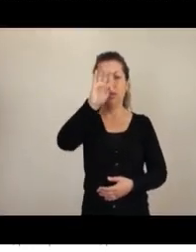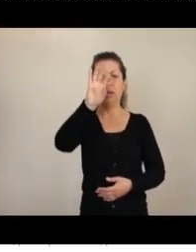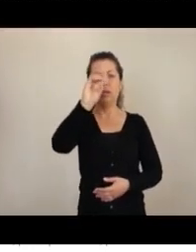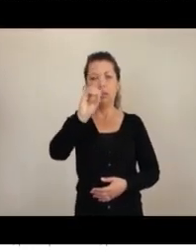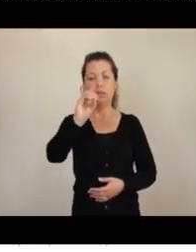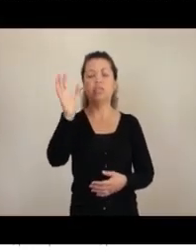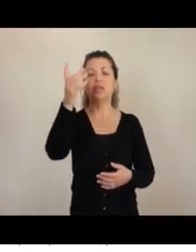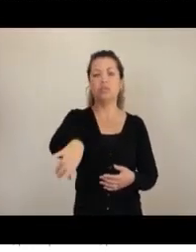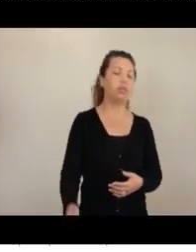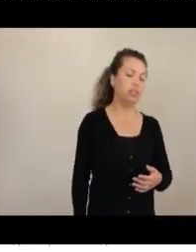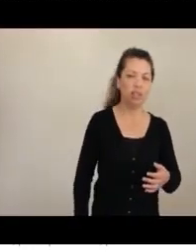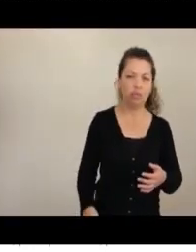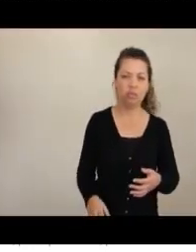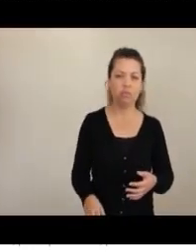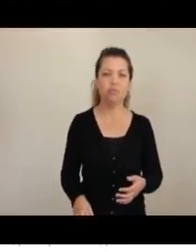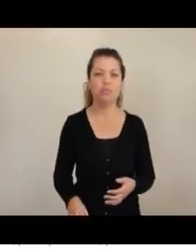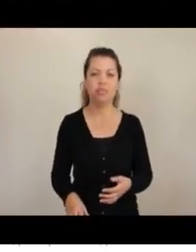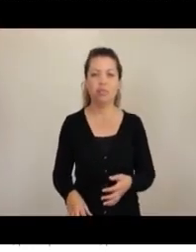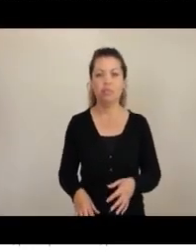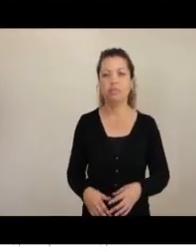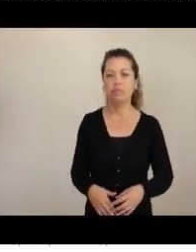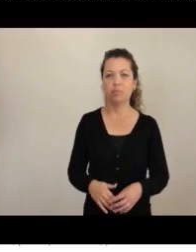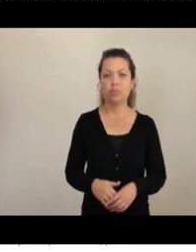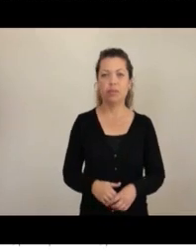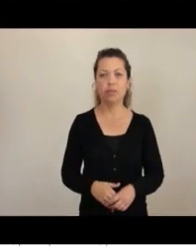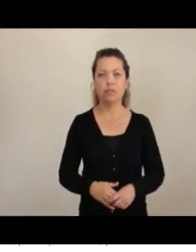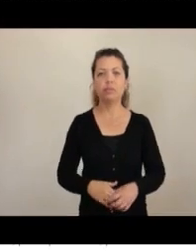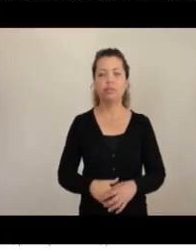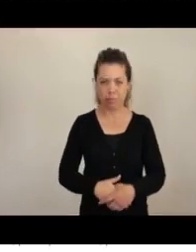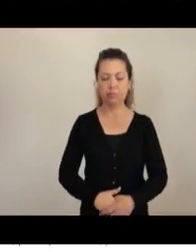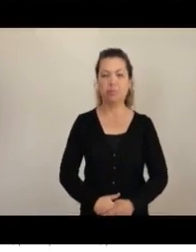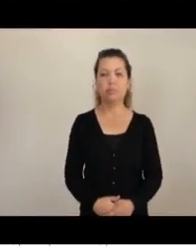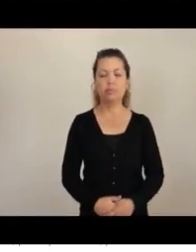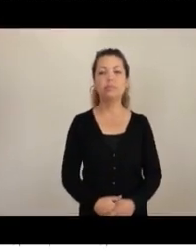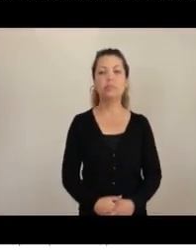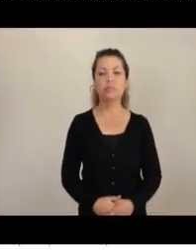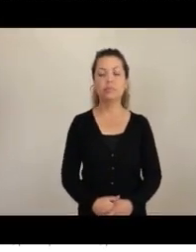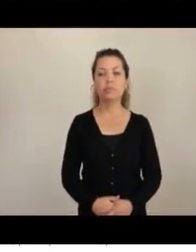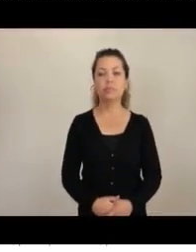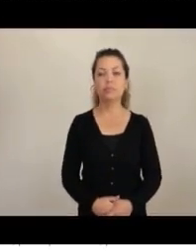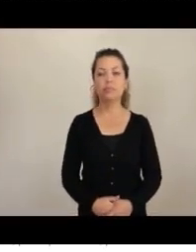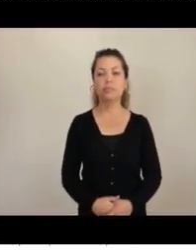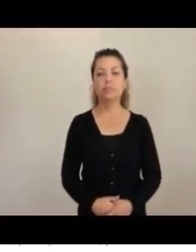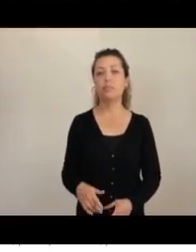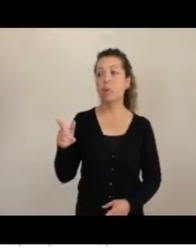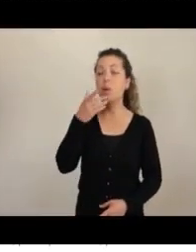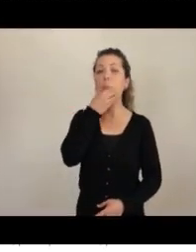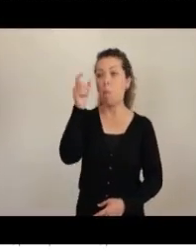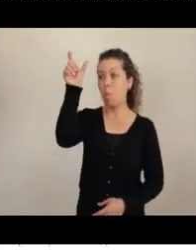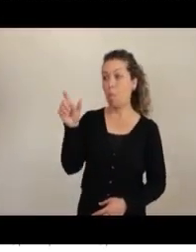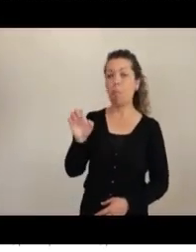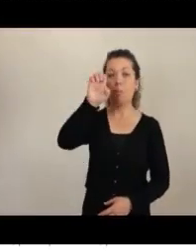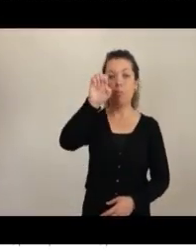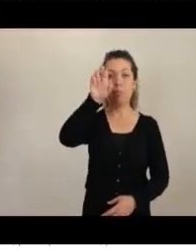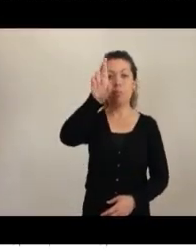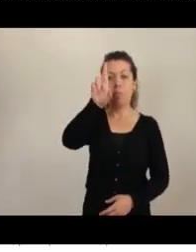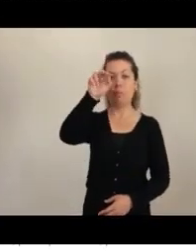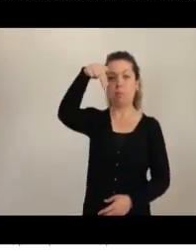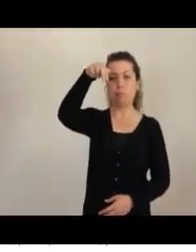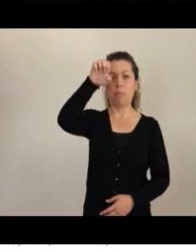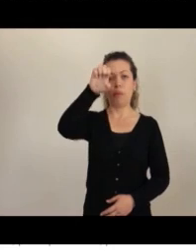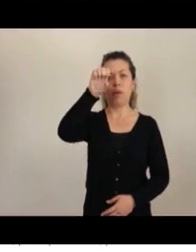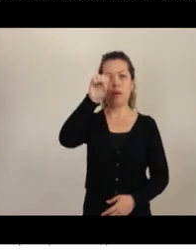Capara, Iguape interligava-se às vilas do litoral paulista e carioca. Para comunicar-se com Cananéia e com o litoral do